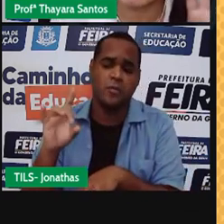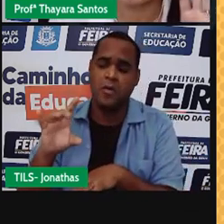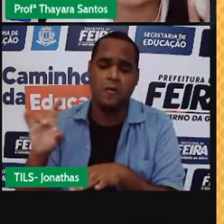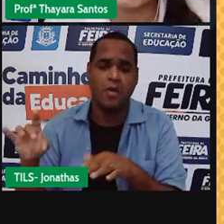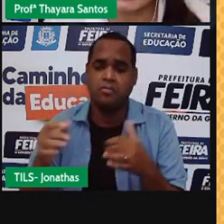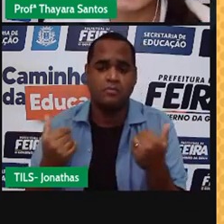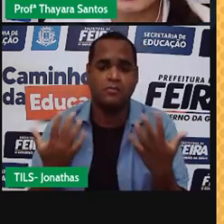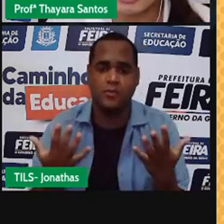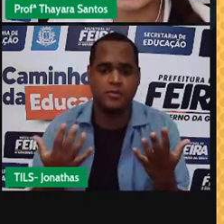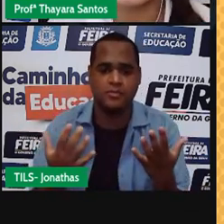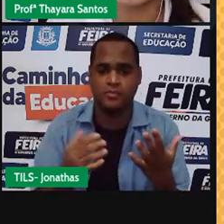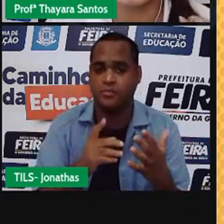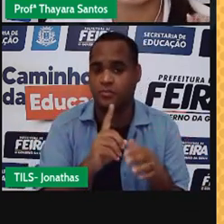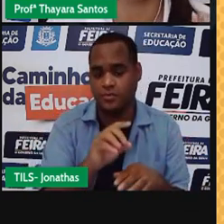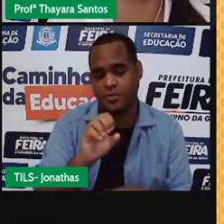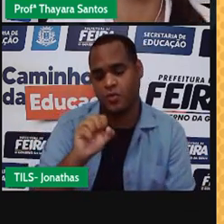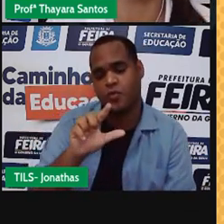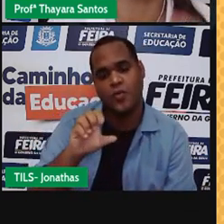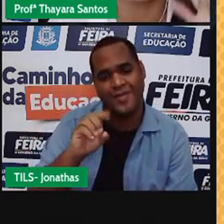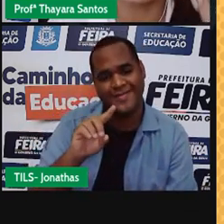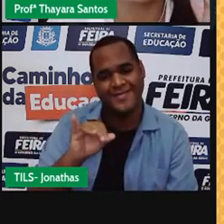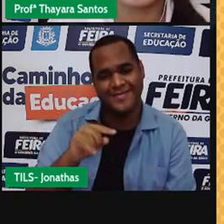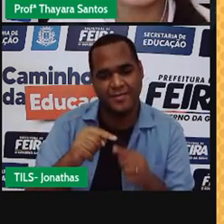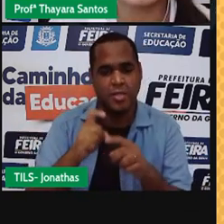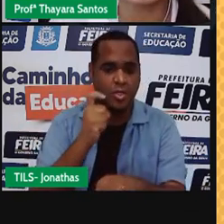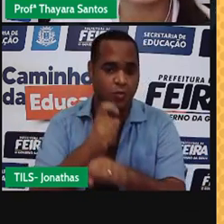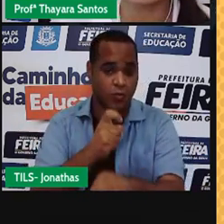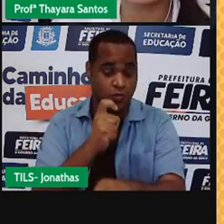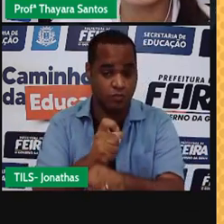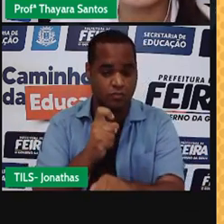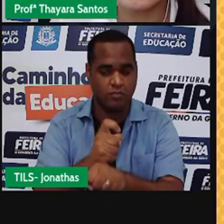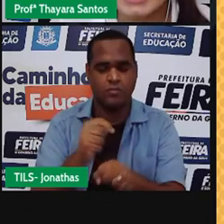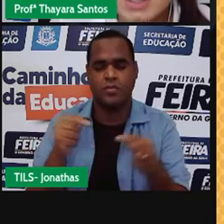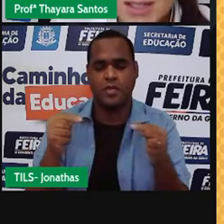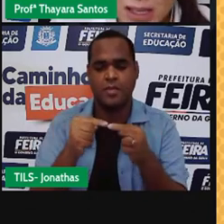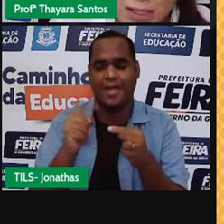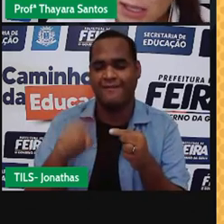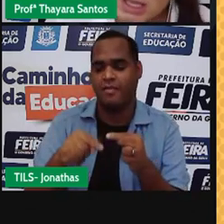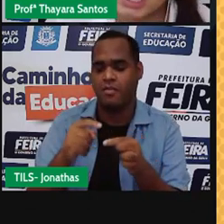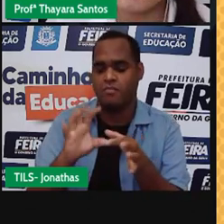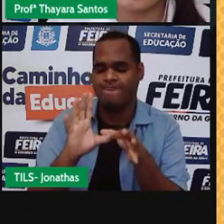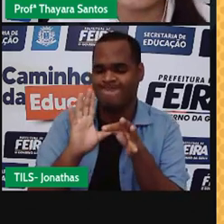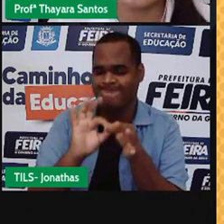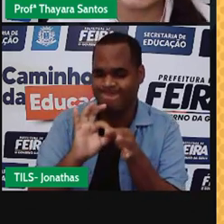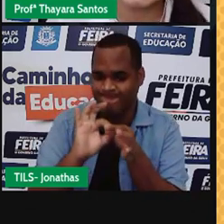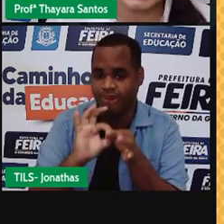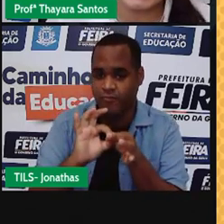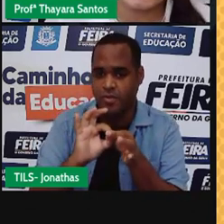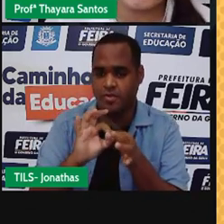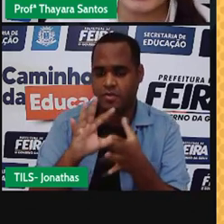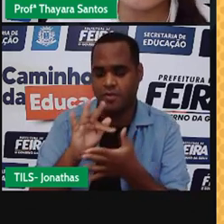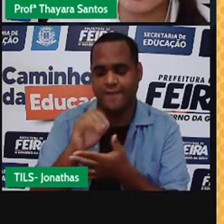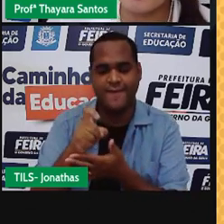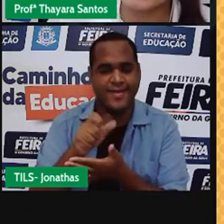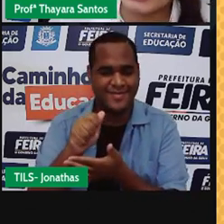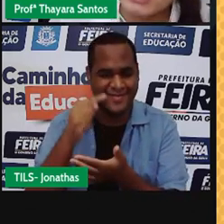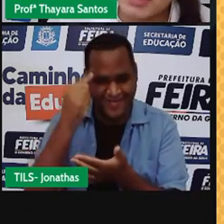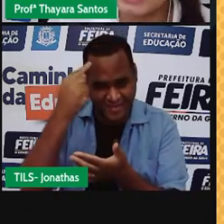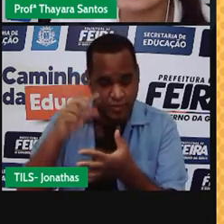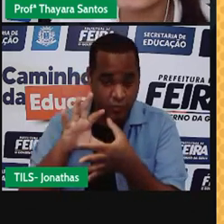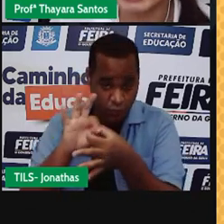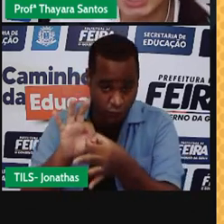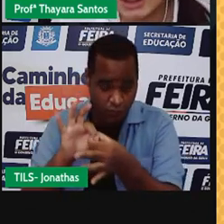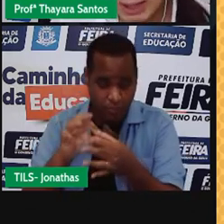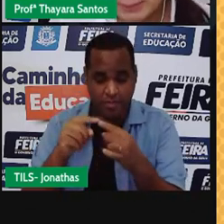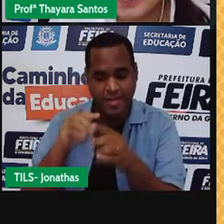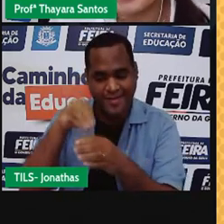Então, no estado sólido, a matéria ela tem uma forma que a gente chama de fixa. É a forma fixa, ela assume a forma do